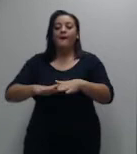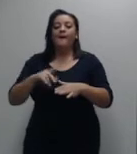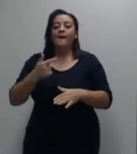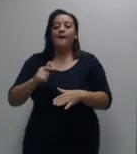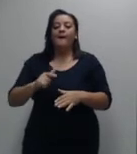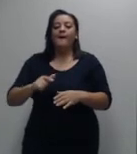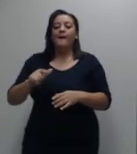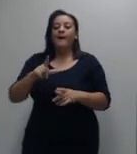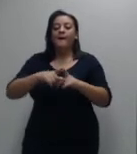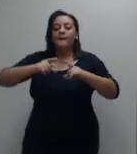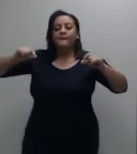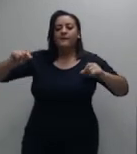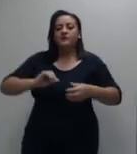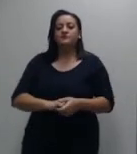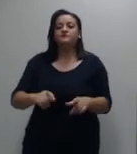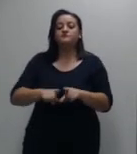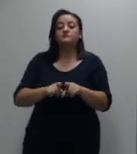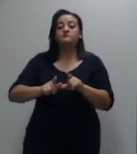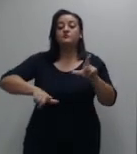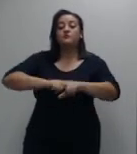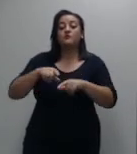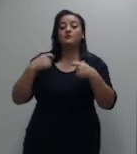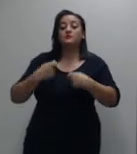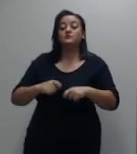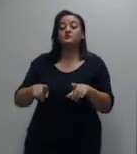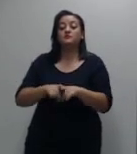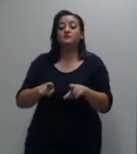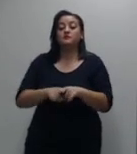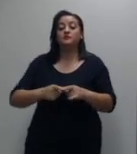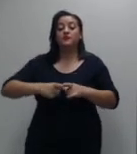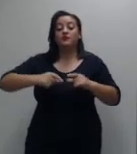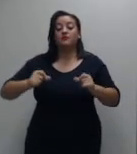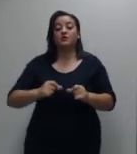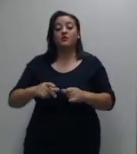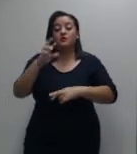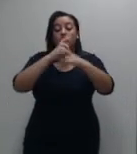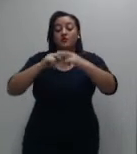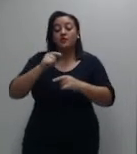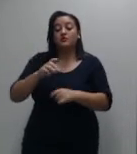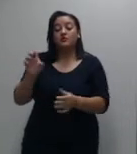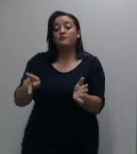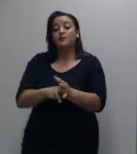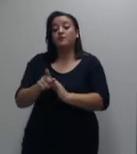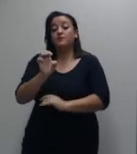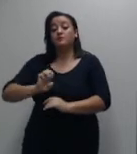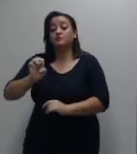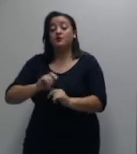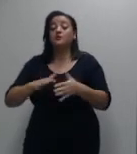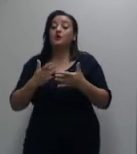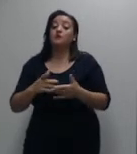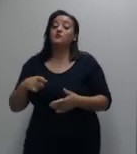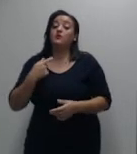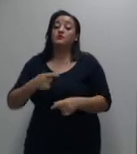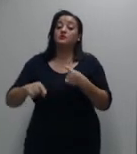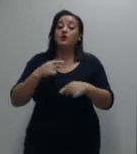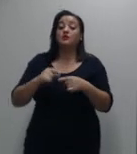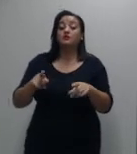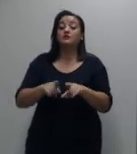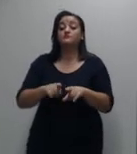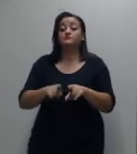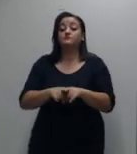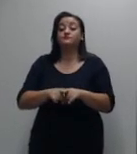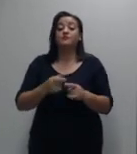dimensão da quantidade de trabalho necessário que aumentou perante a procuradoria do estado então não estamos tratando de situações